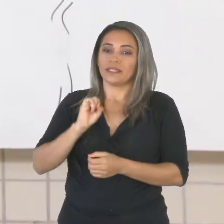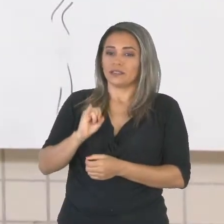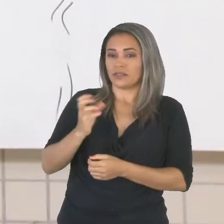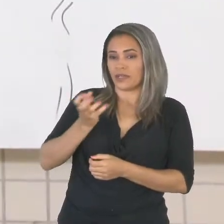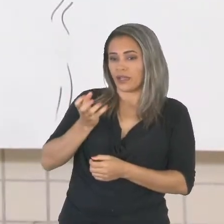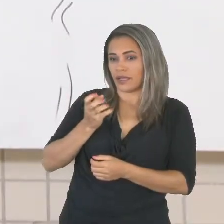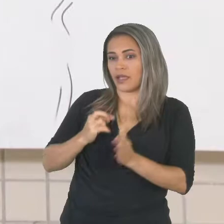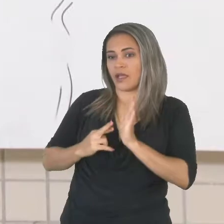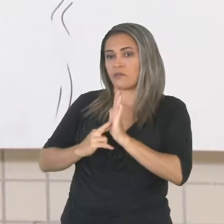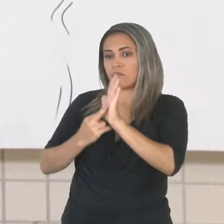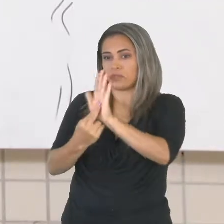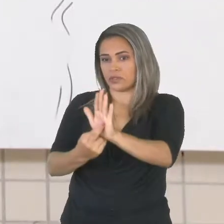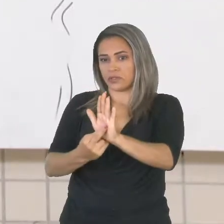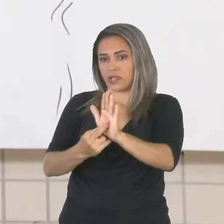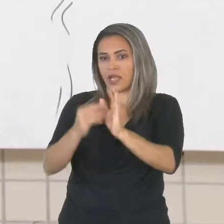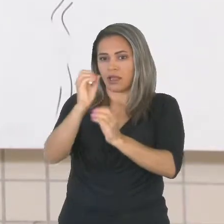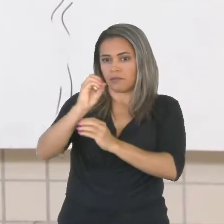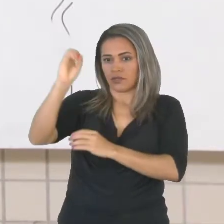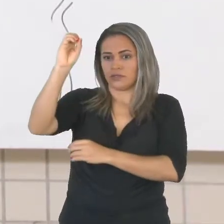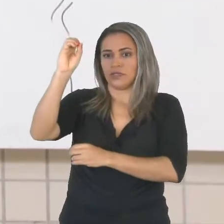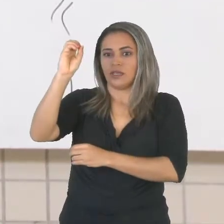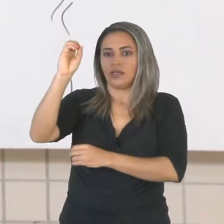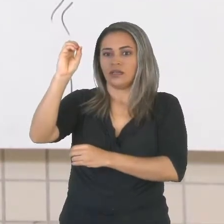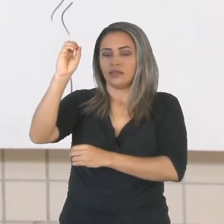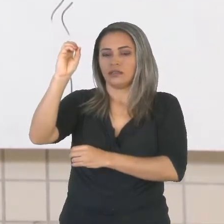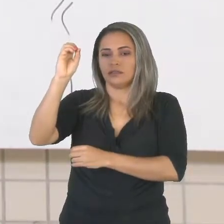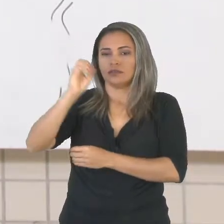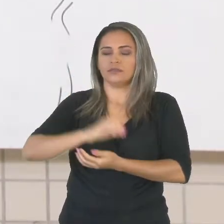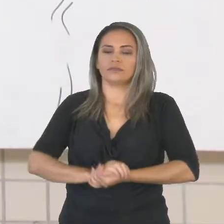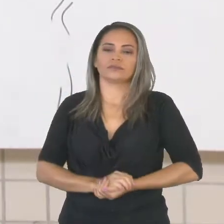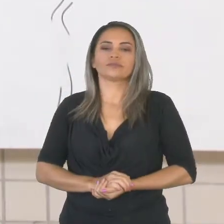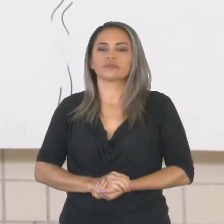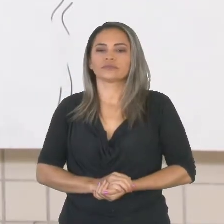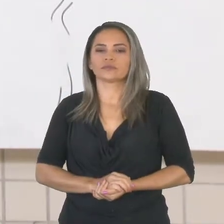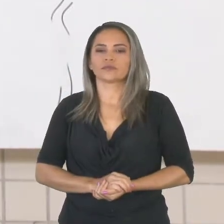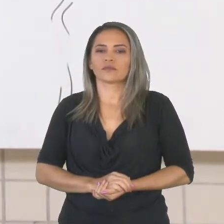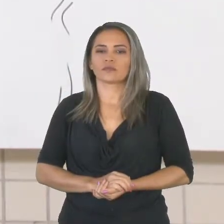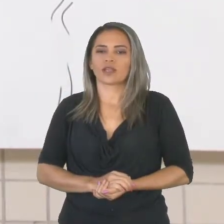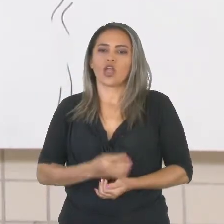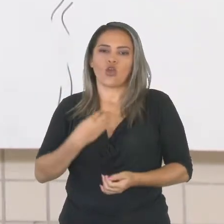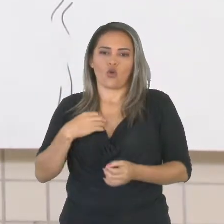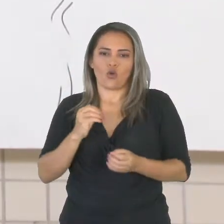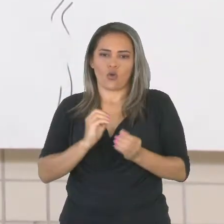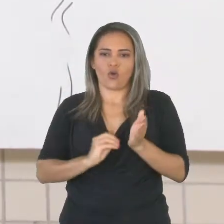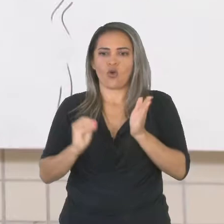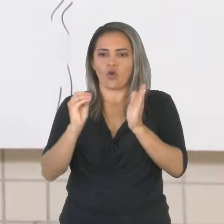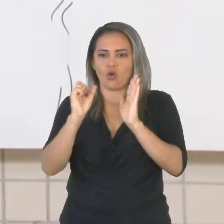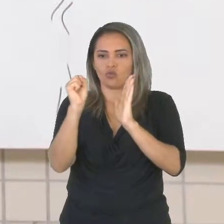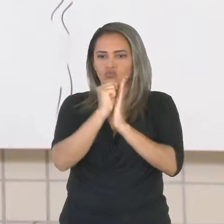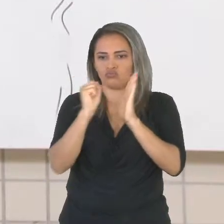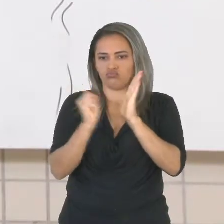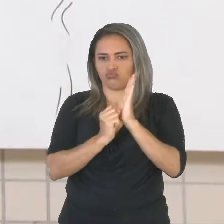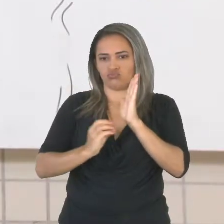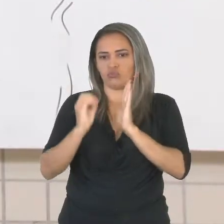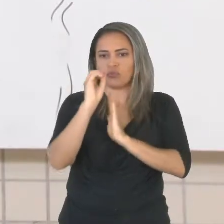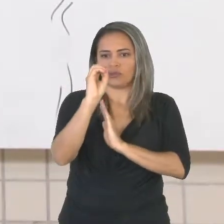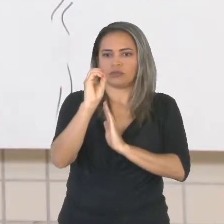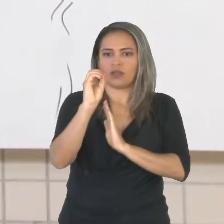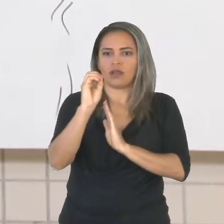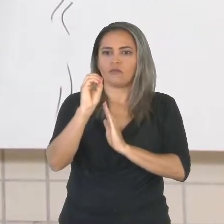em porcentagem, então eu vou fazer o seguinte, eu vou colocar o símbolo de porcentagem e é só multiplicar por